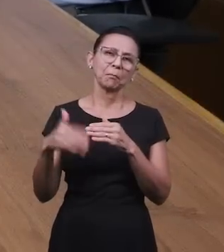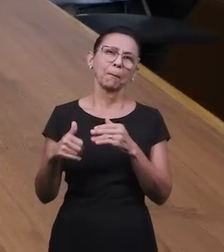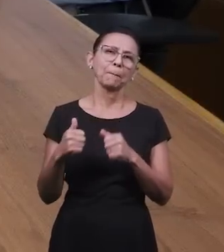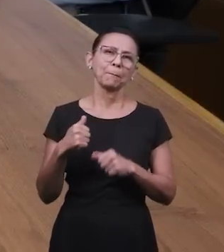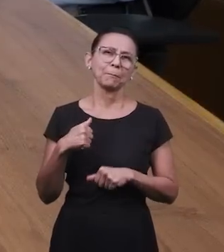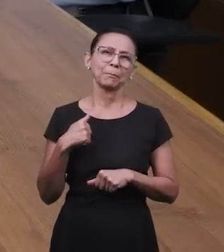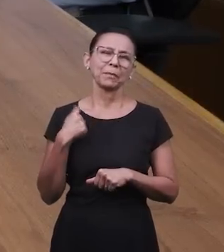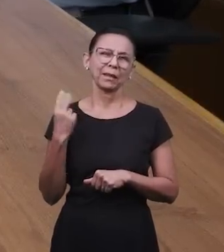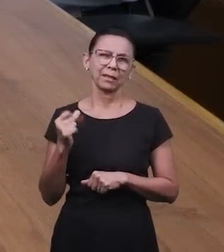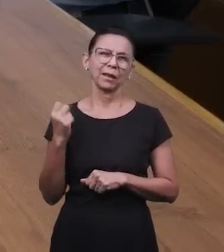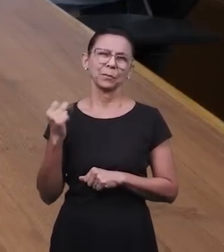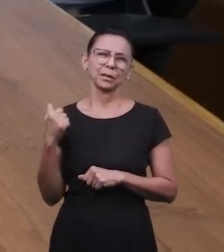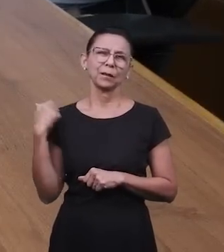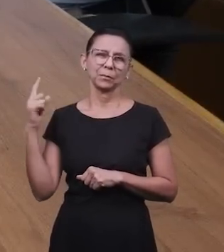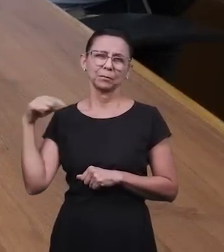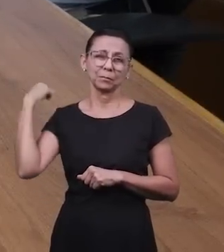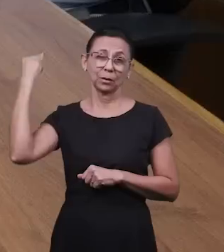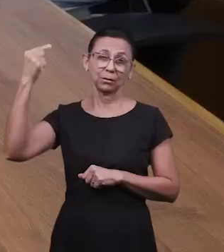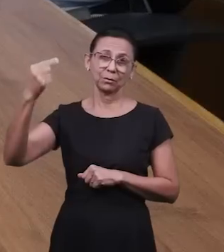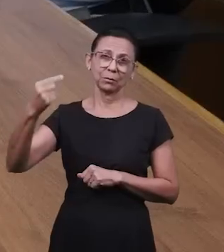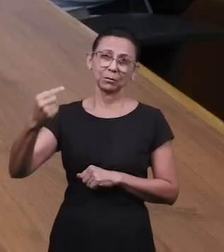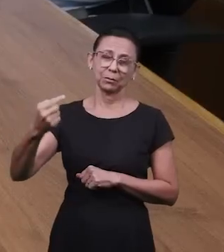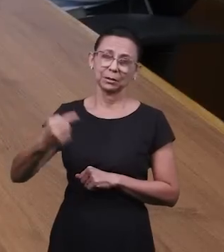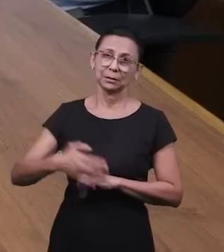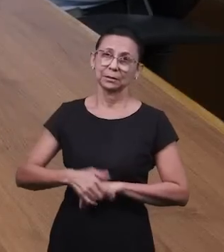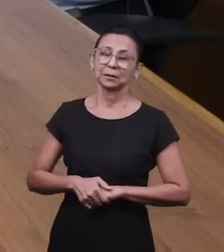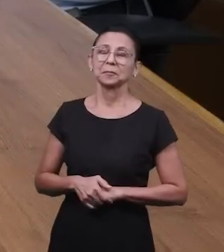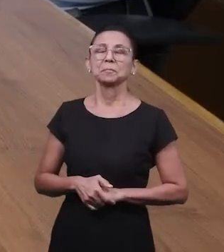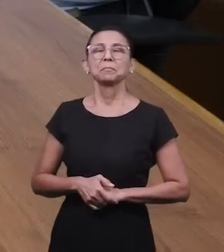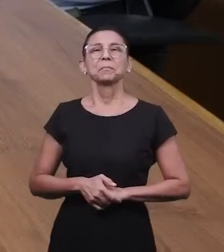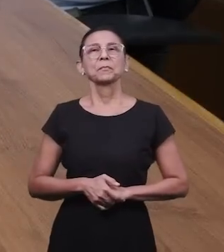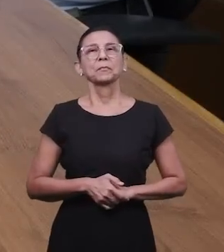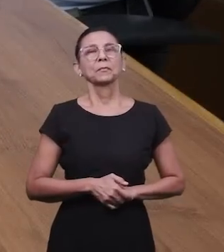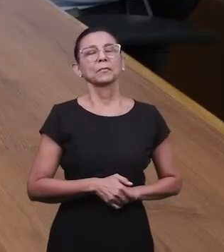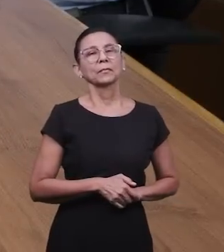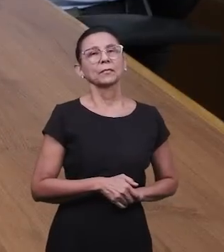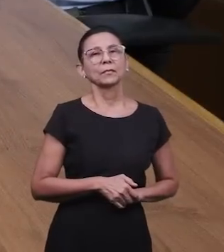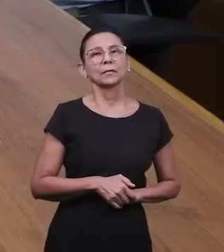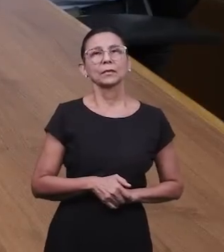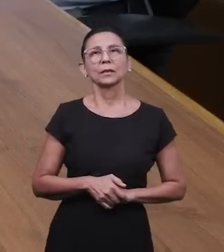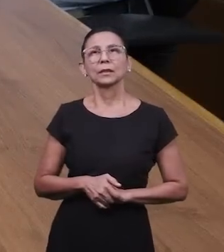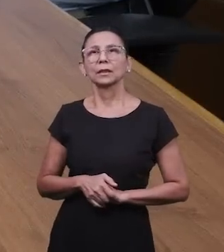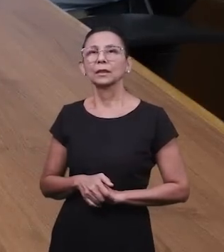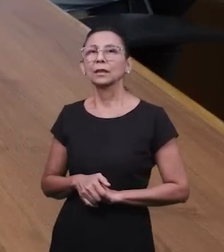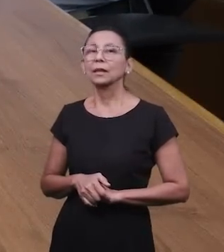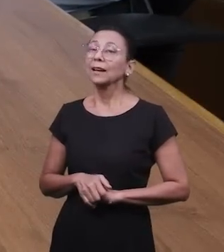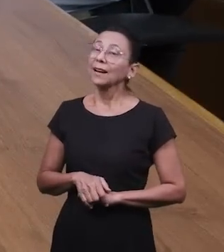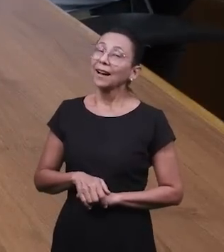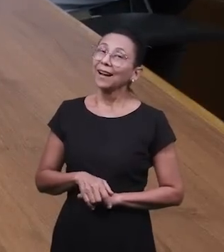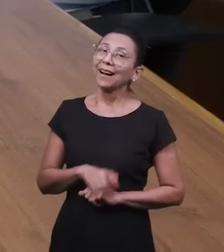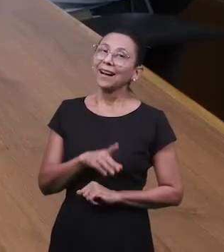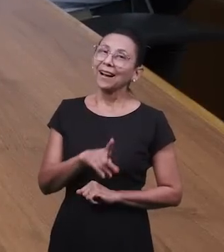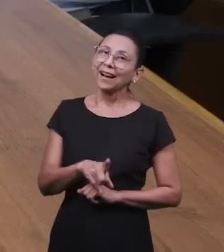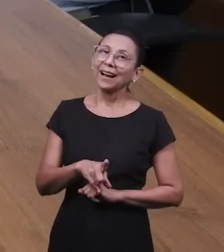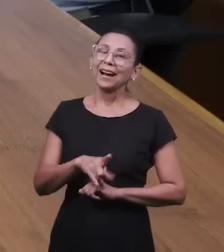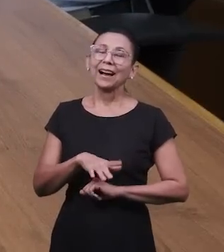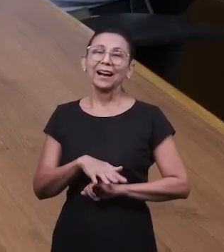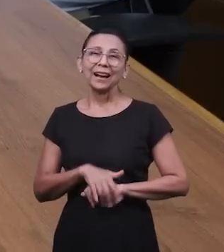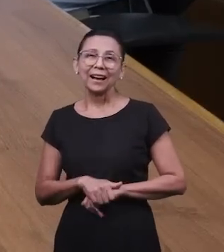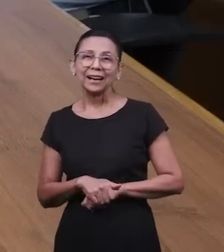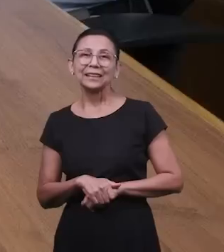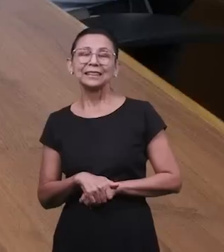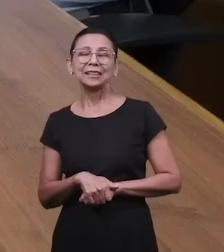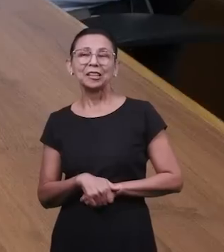quem eu tratei assim há muitos anos atrás, e que diziam assim: olha, a primeira coisa que eu entendi que é o que é comunhão. Eu